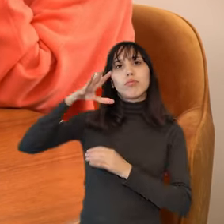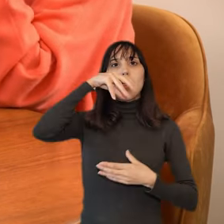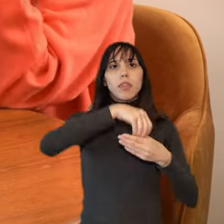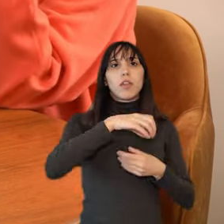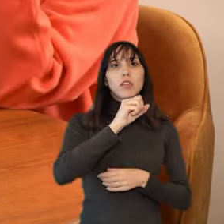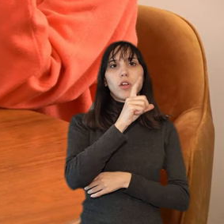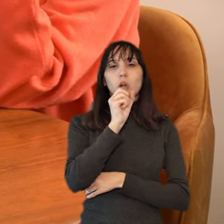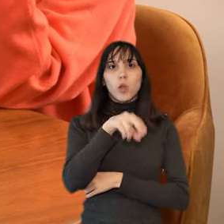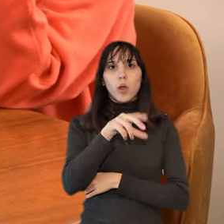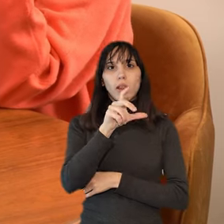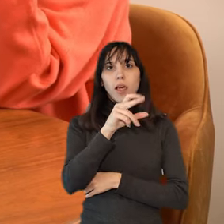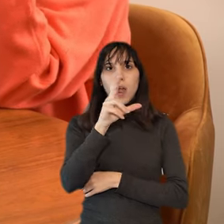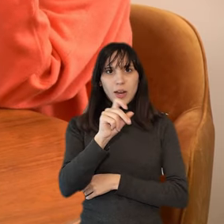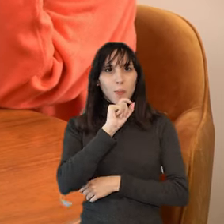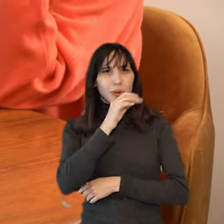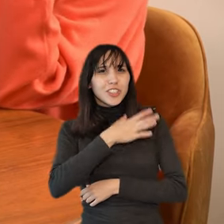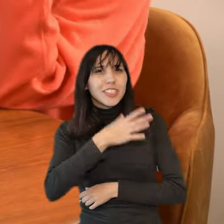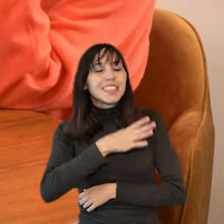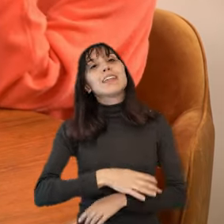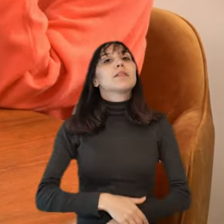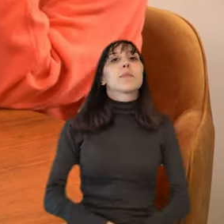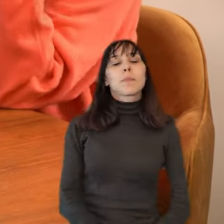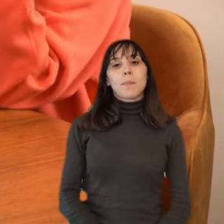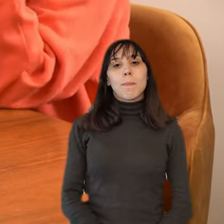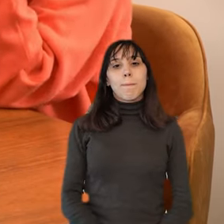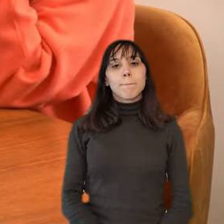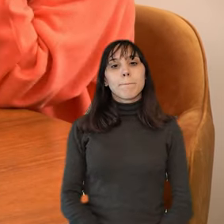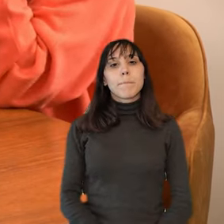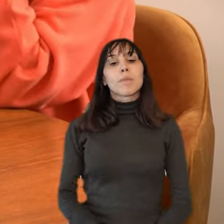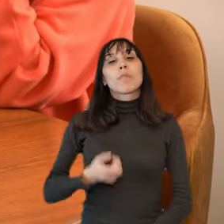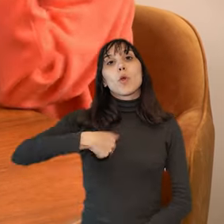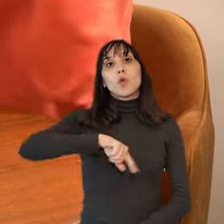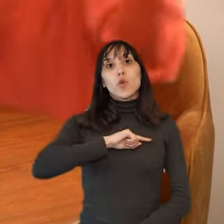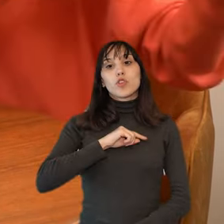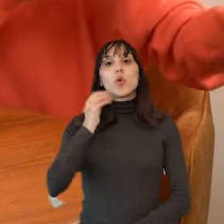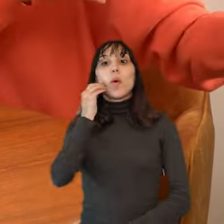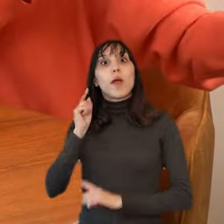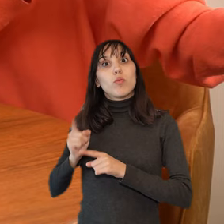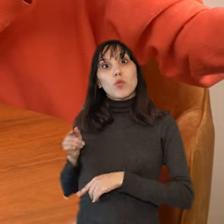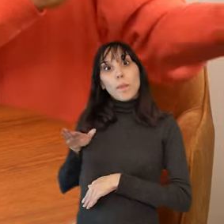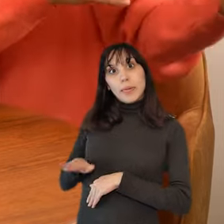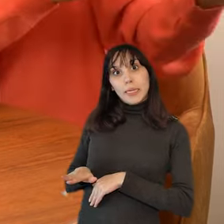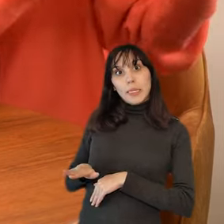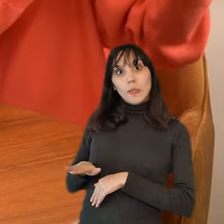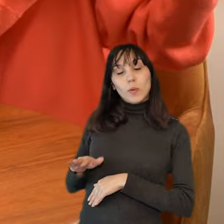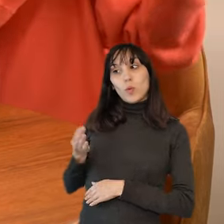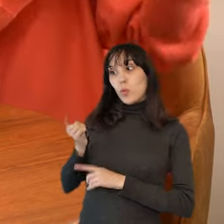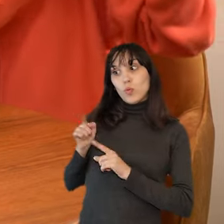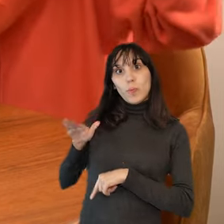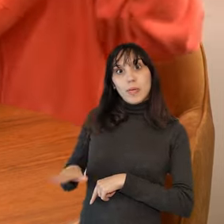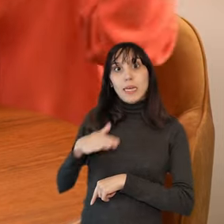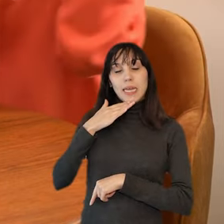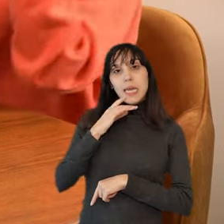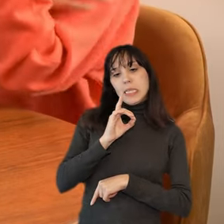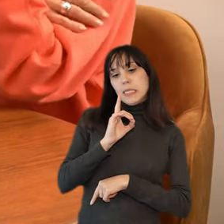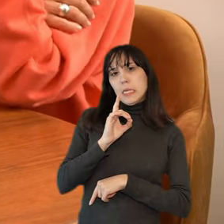Lara mas podes-nos dizer então nós acompanhamos a ele começou desde Pequenino começou nos seis